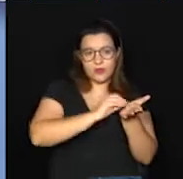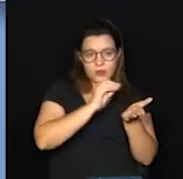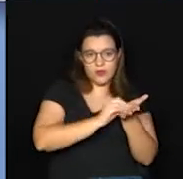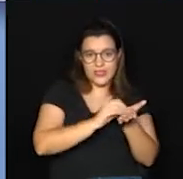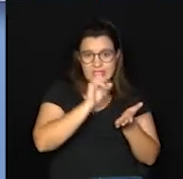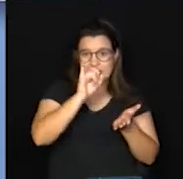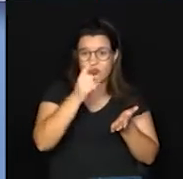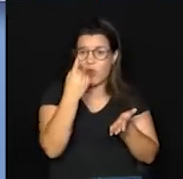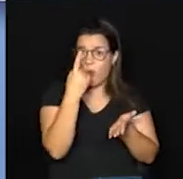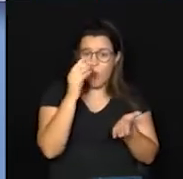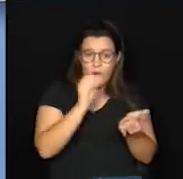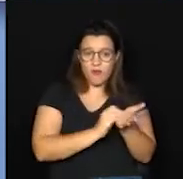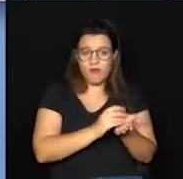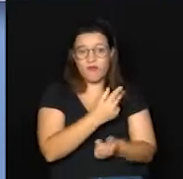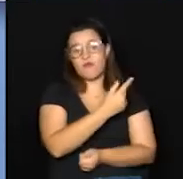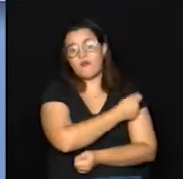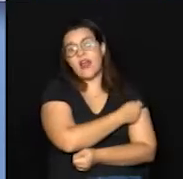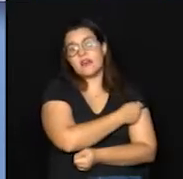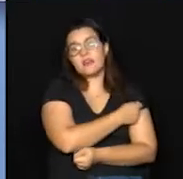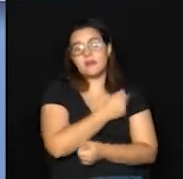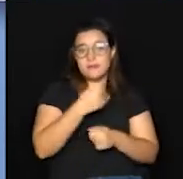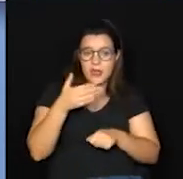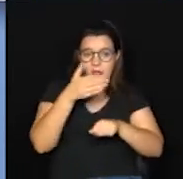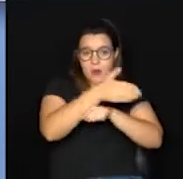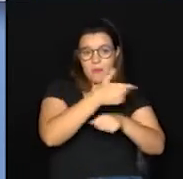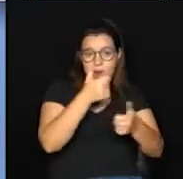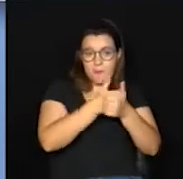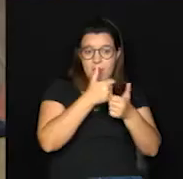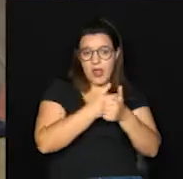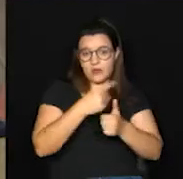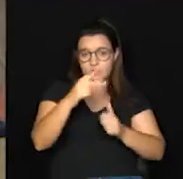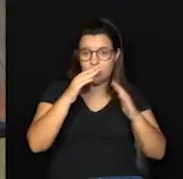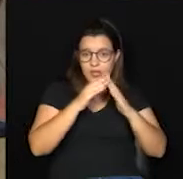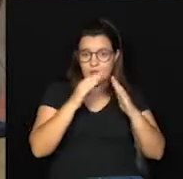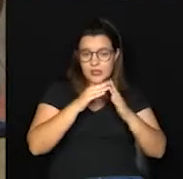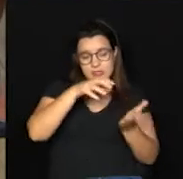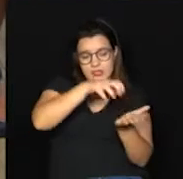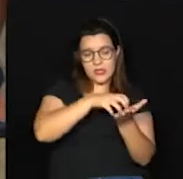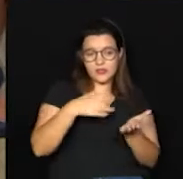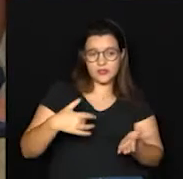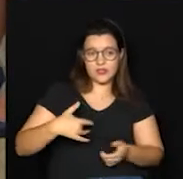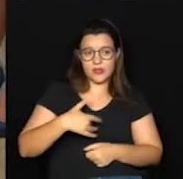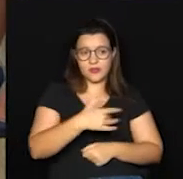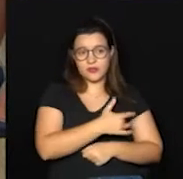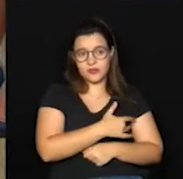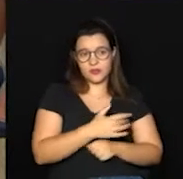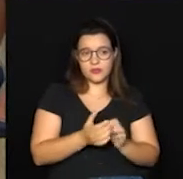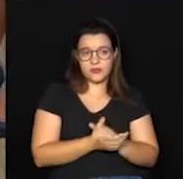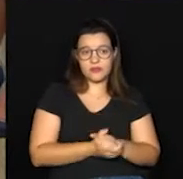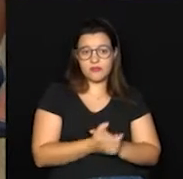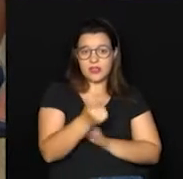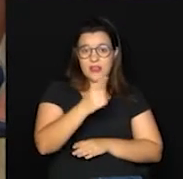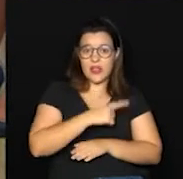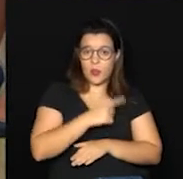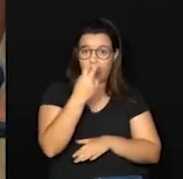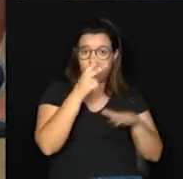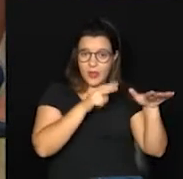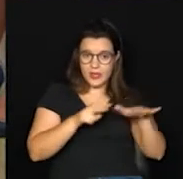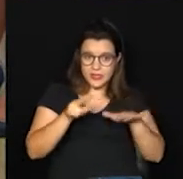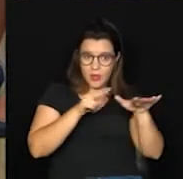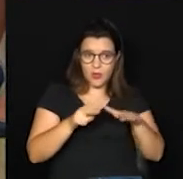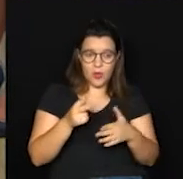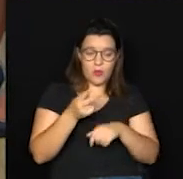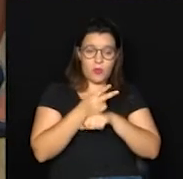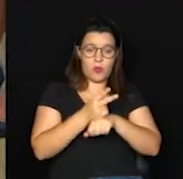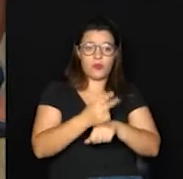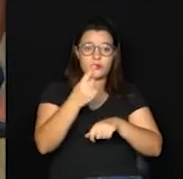apenas uma anotação, procure o posto mais perto da sua casa. Então, você aí de casa tem 2 semanas para procurar a sua carteirinha